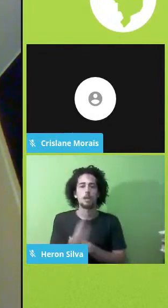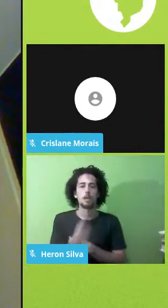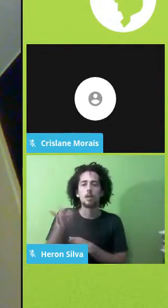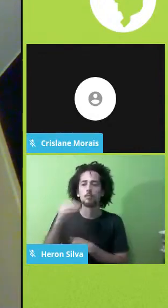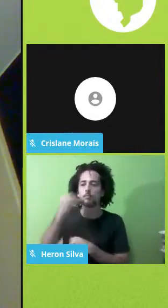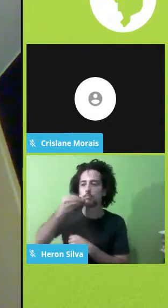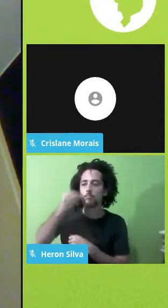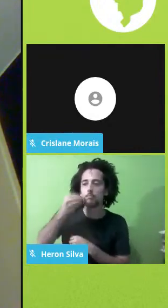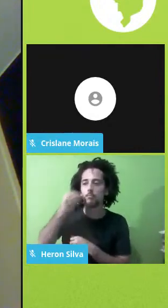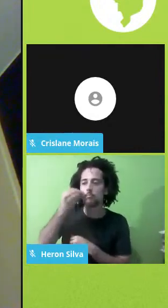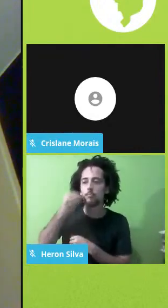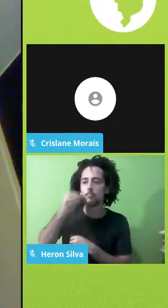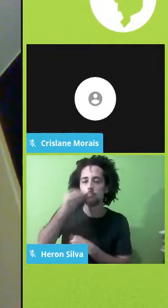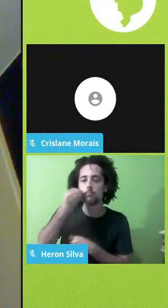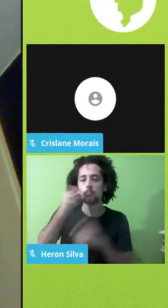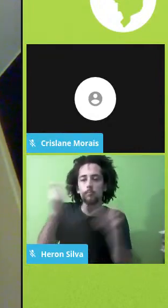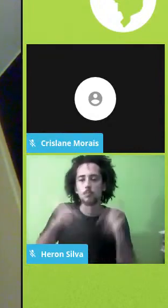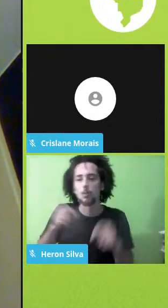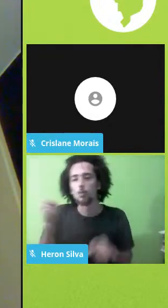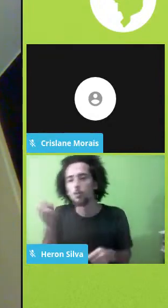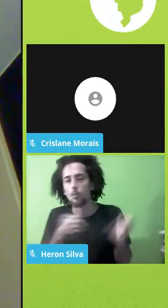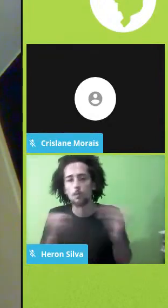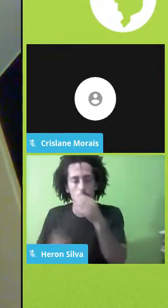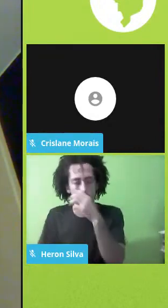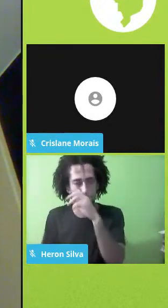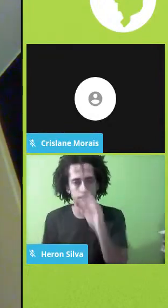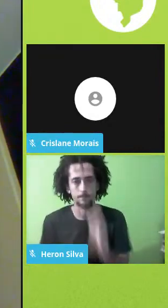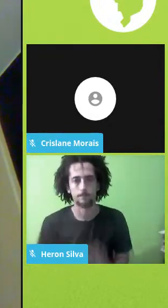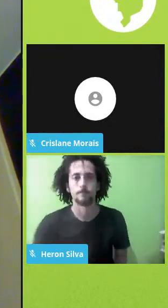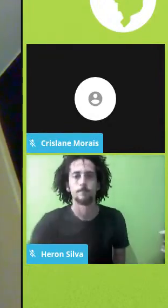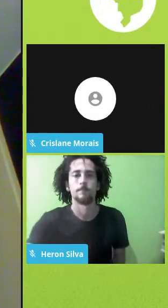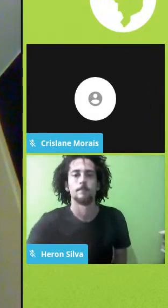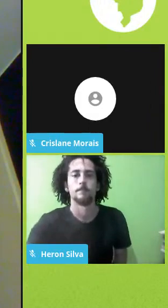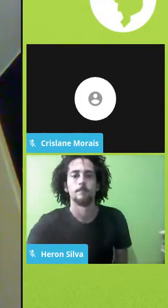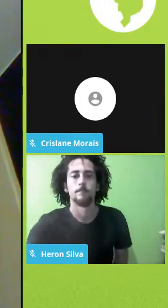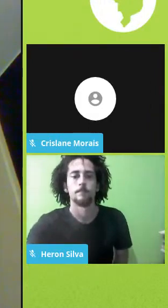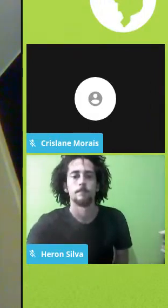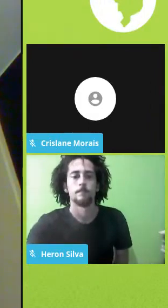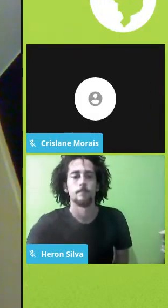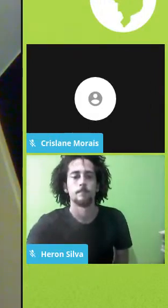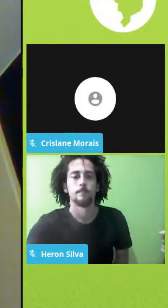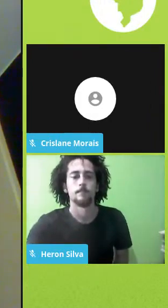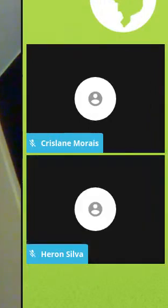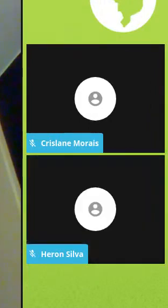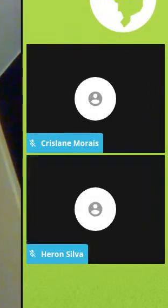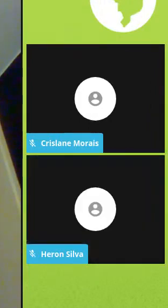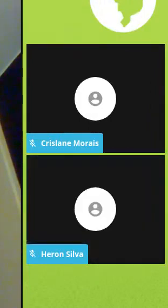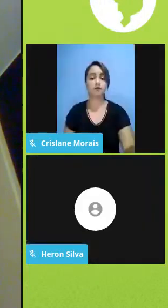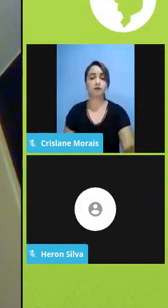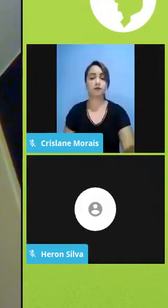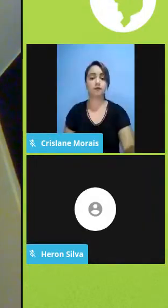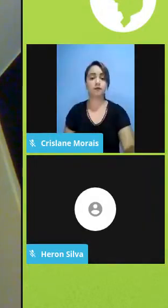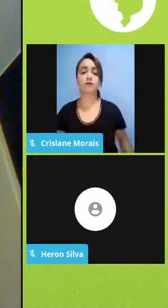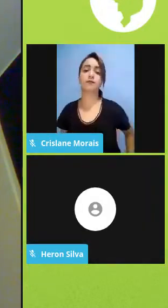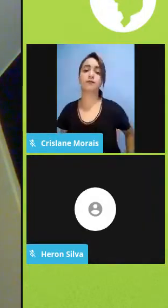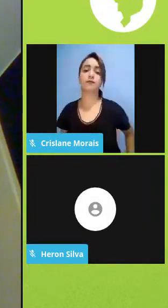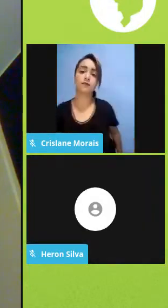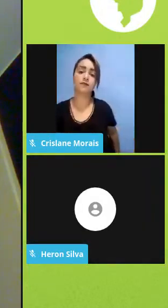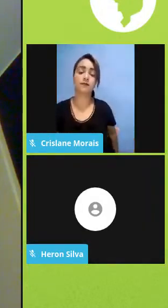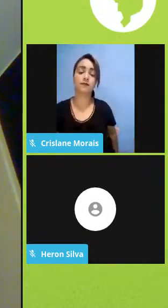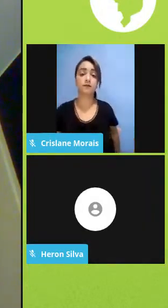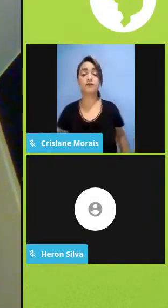possibilidades em termos de educação, porque 95% dos estudantes e das estudantes estão